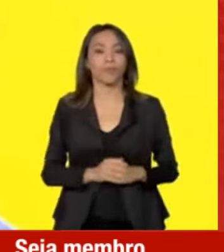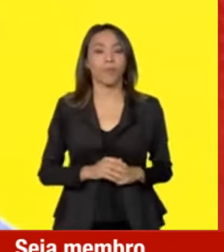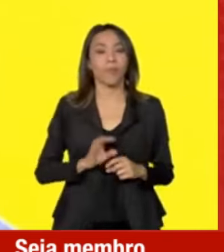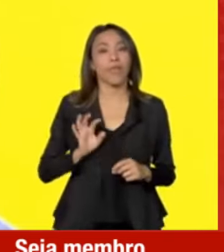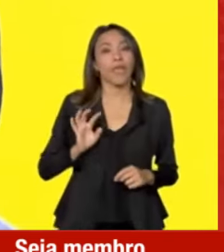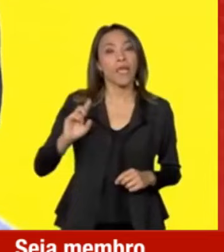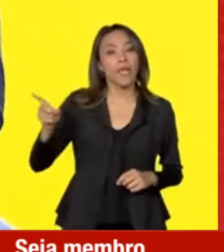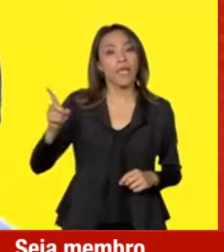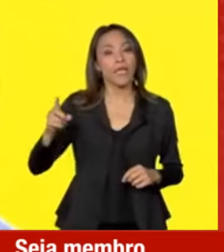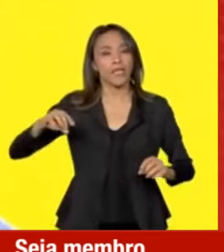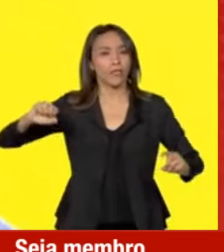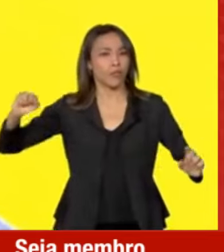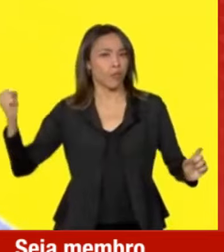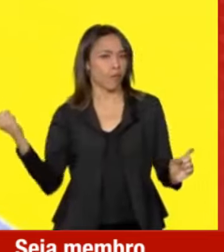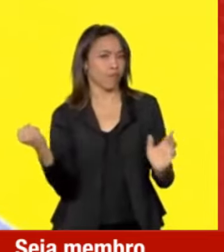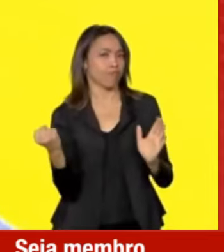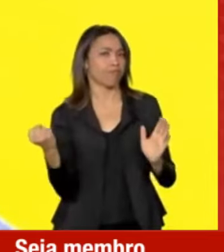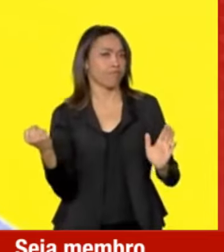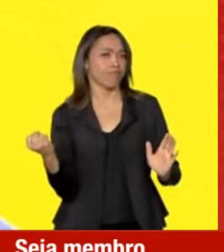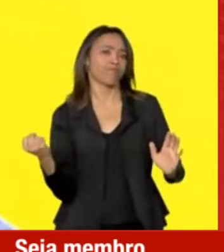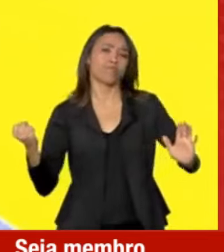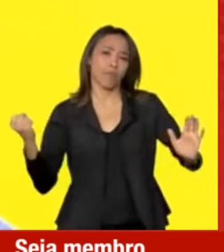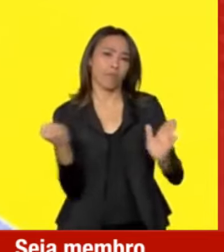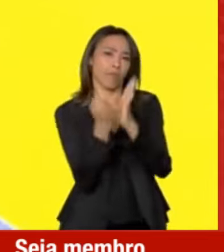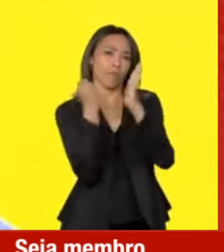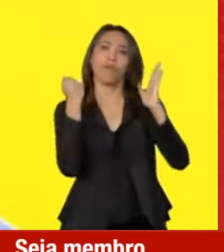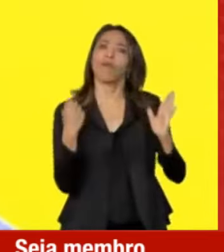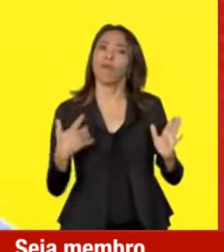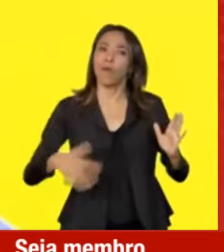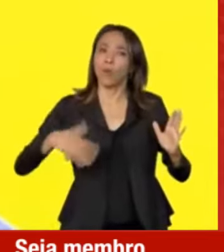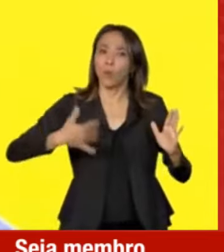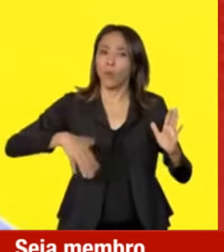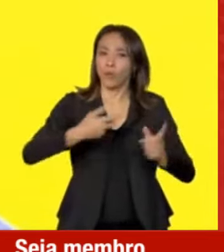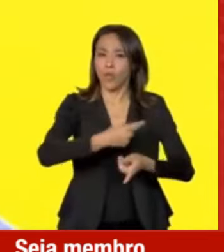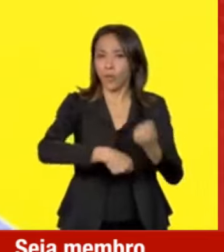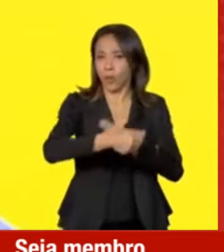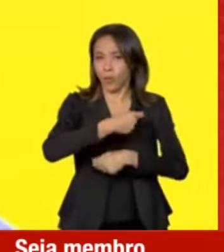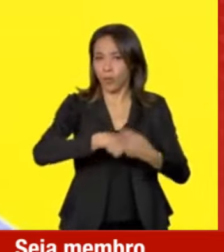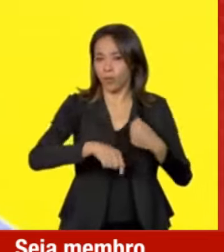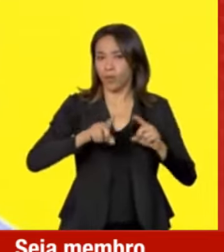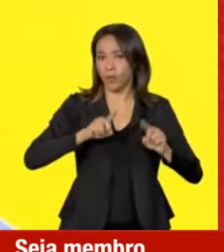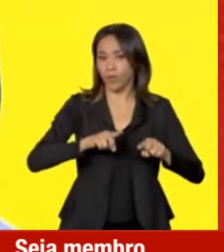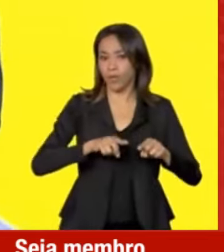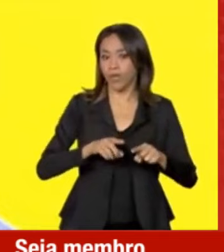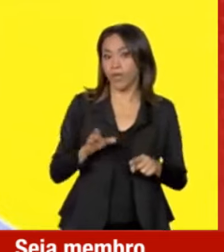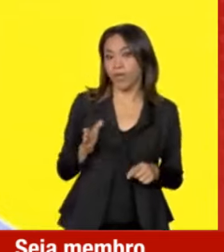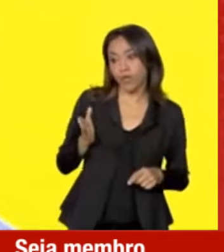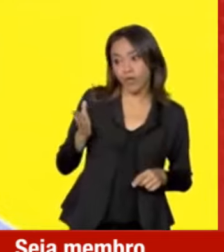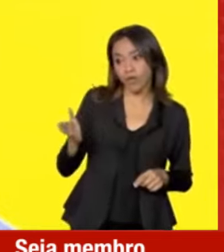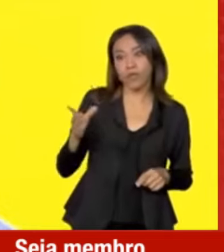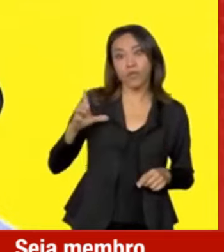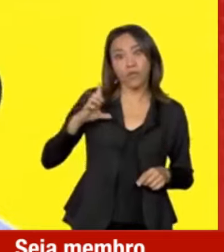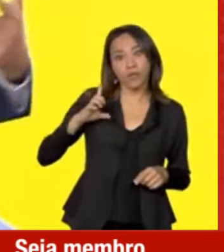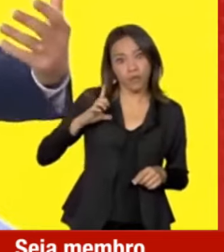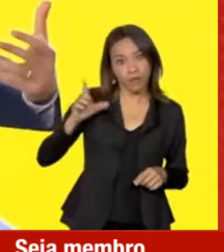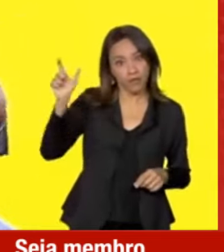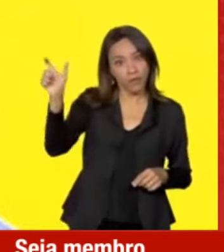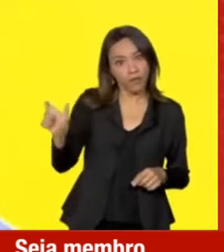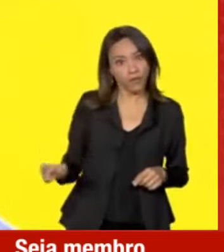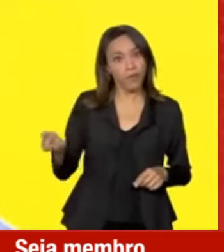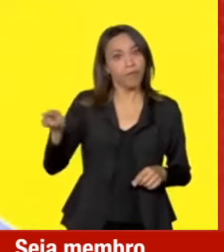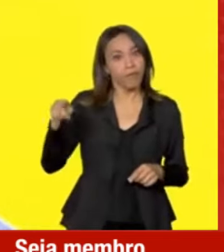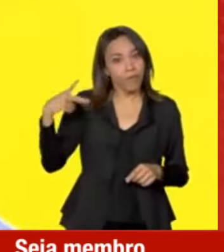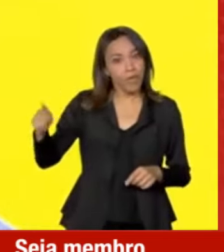legados na economia, não é exagero dizer, foi a intuição que o senhor teve e a execução da sua